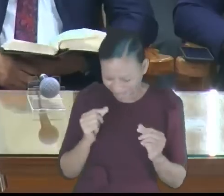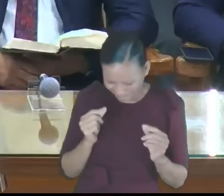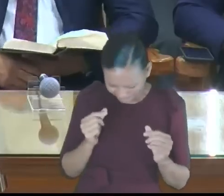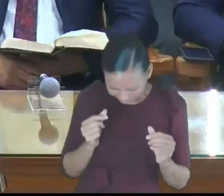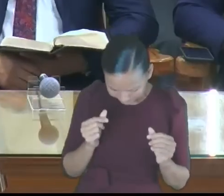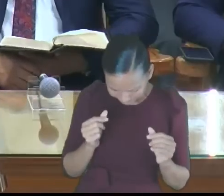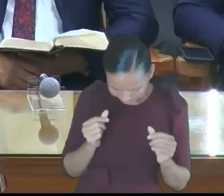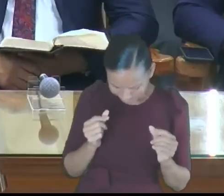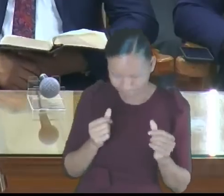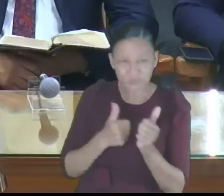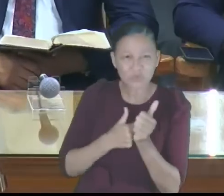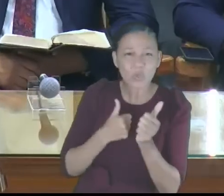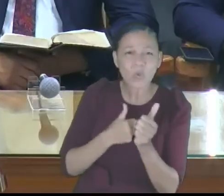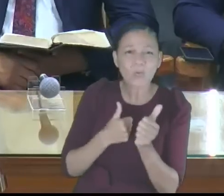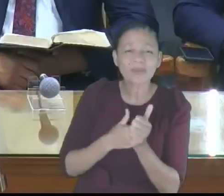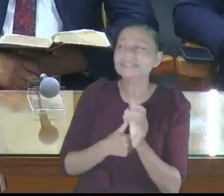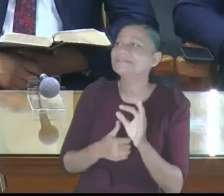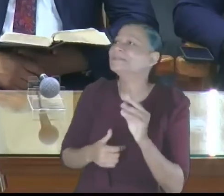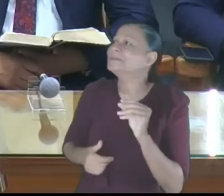outro.